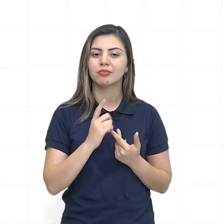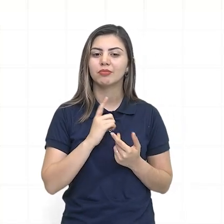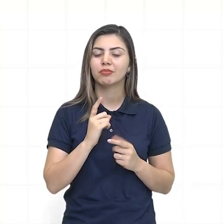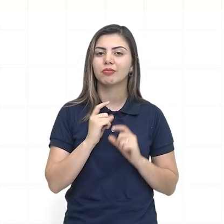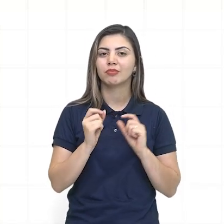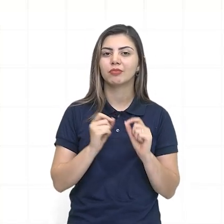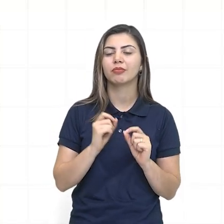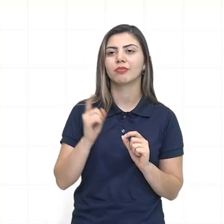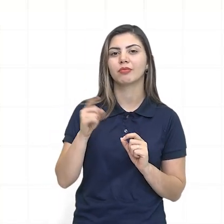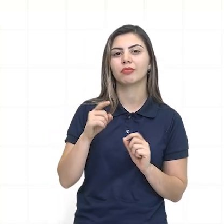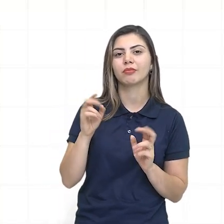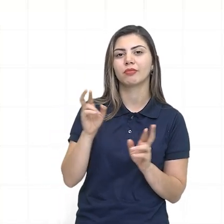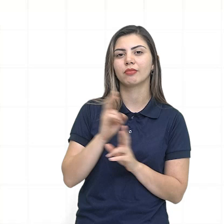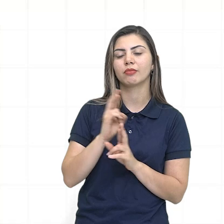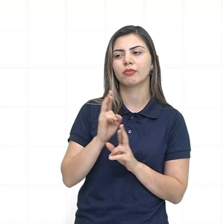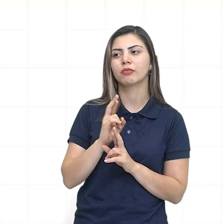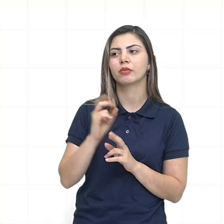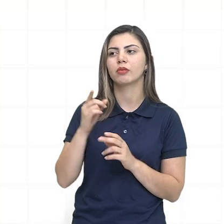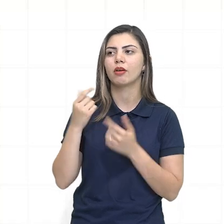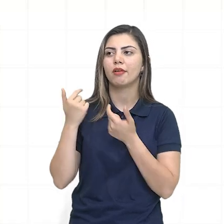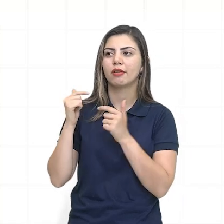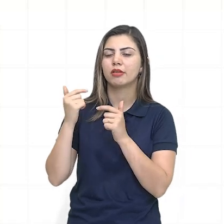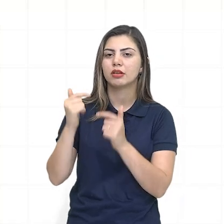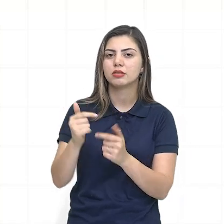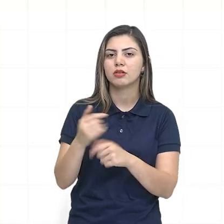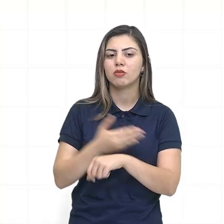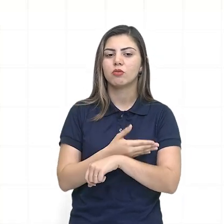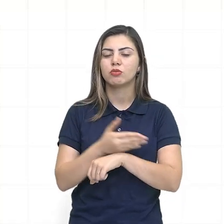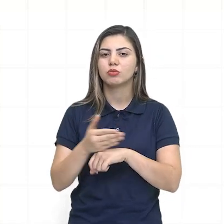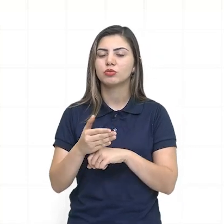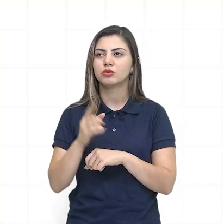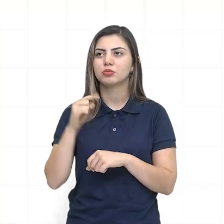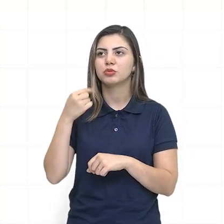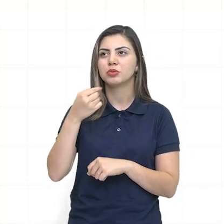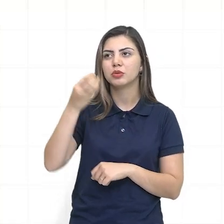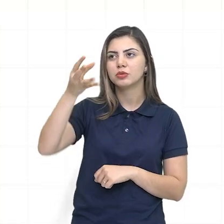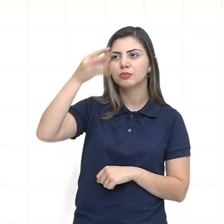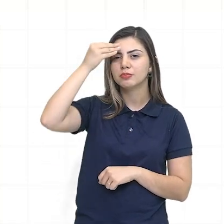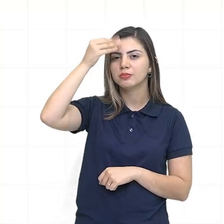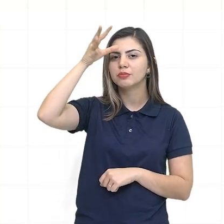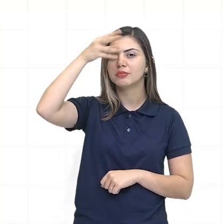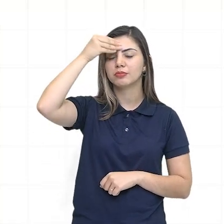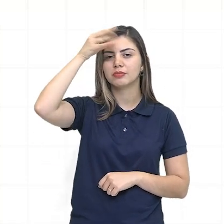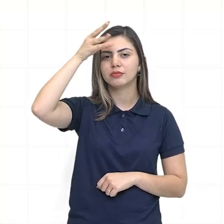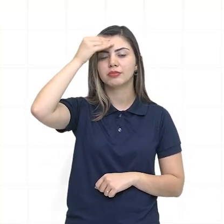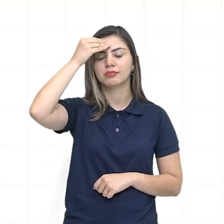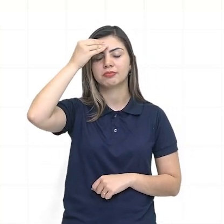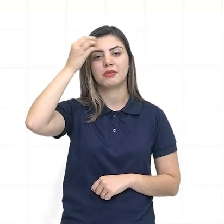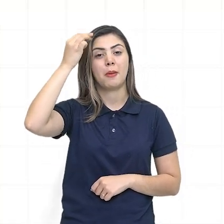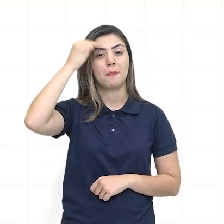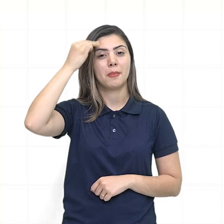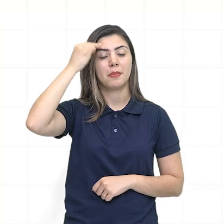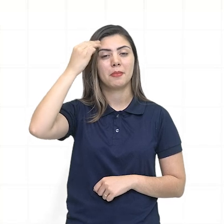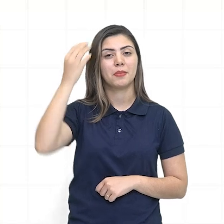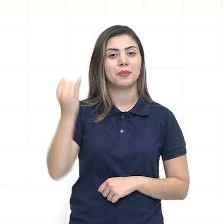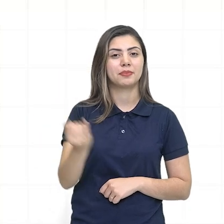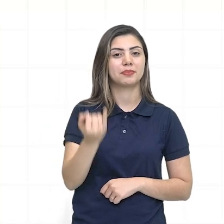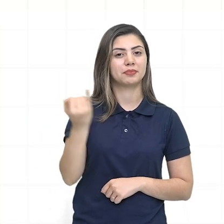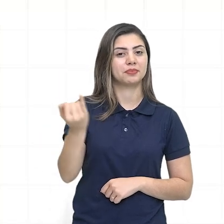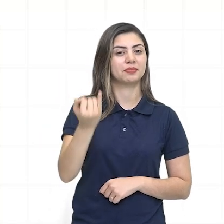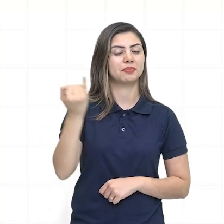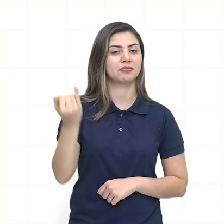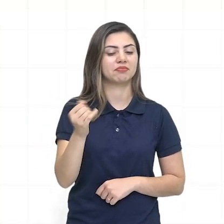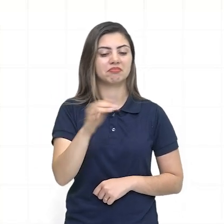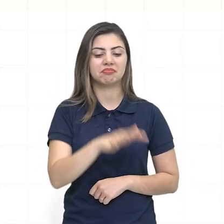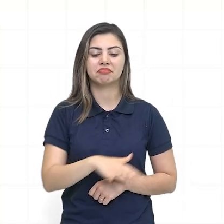relação de memória. As tradições vão se utilizar disso. Então, a memória é extremamente importante no